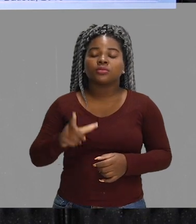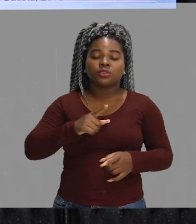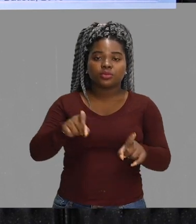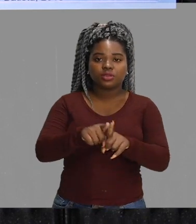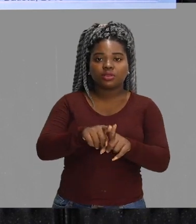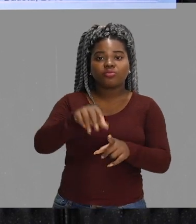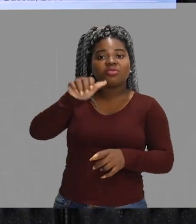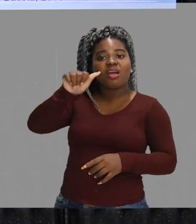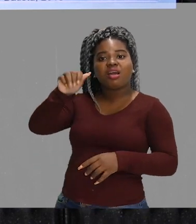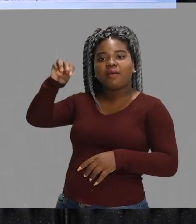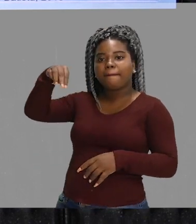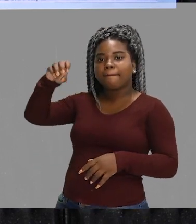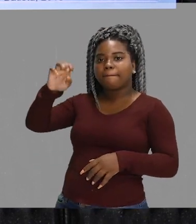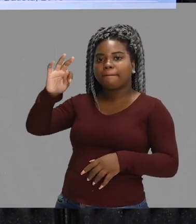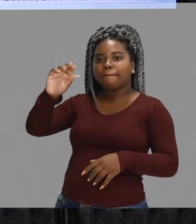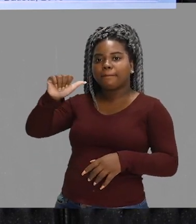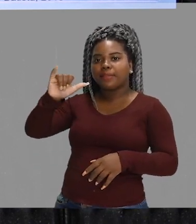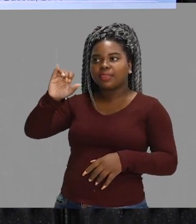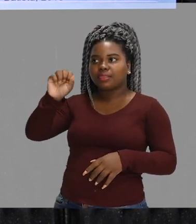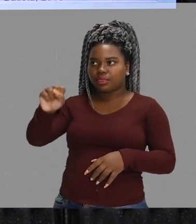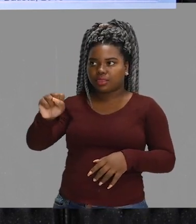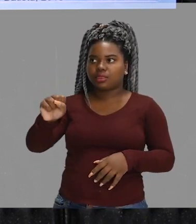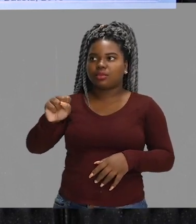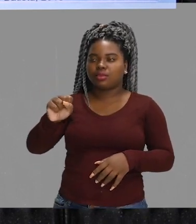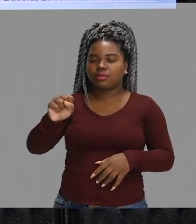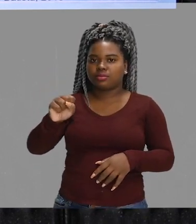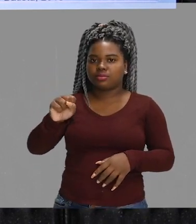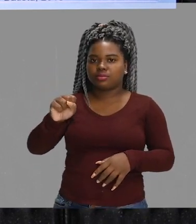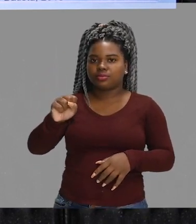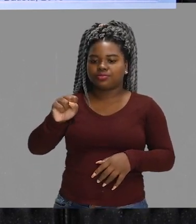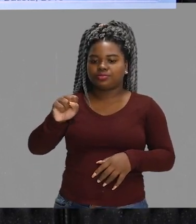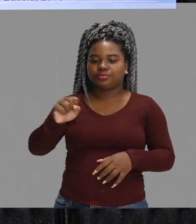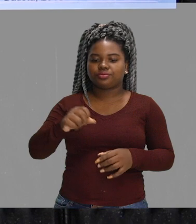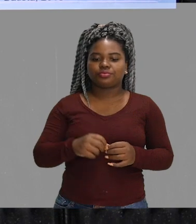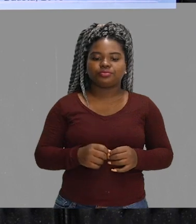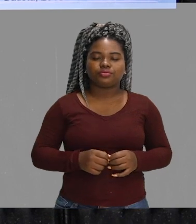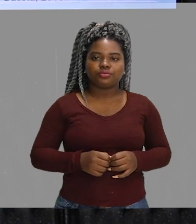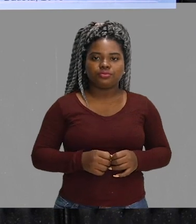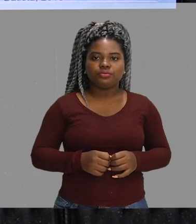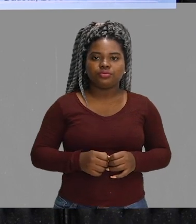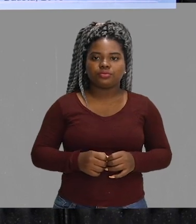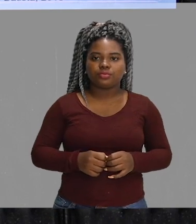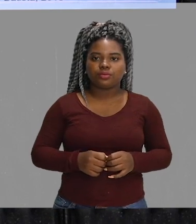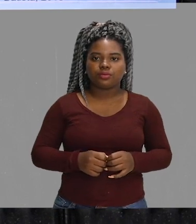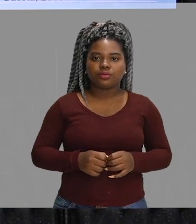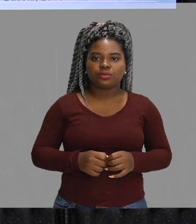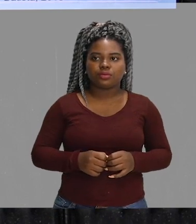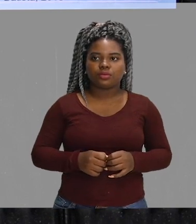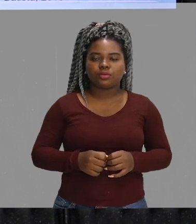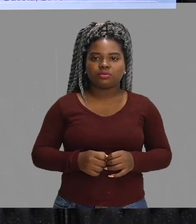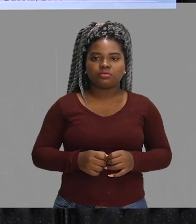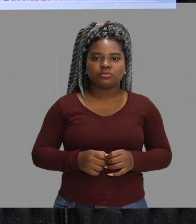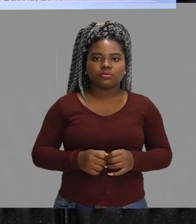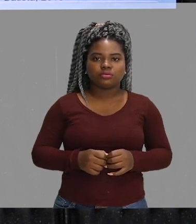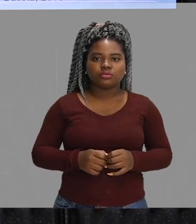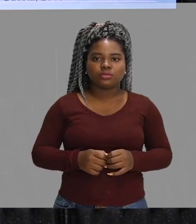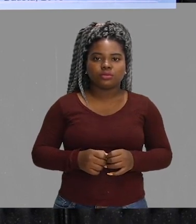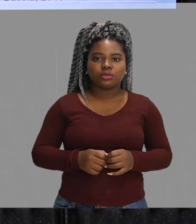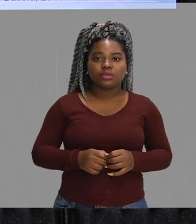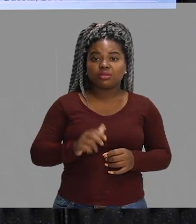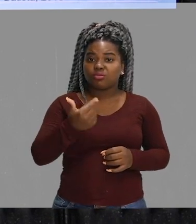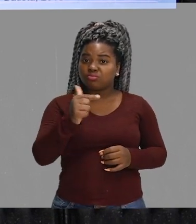somar, terminou em D4, vou somar com o número 2. 4 mais 2, 6. Até